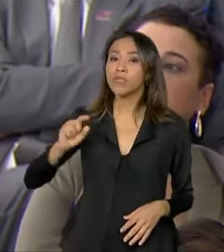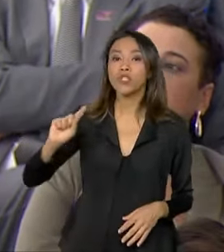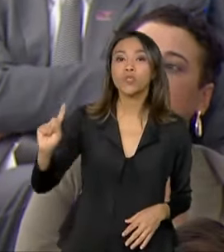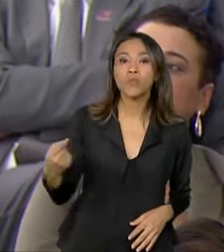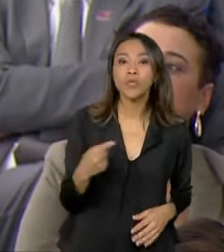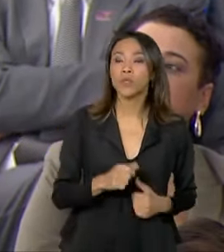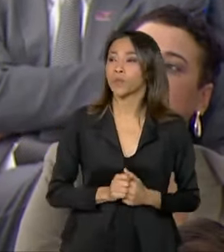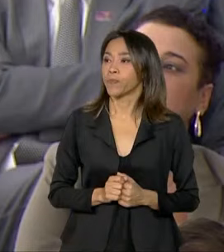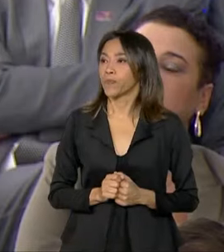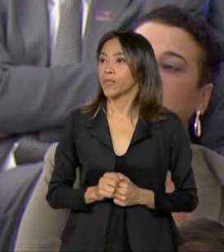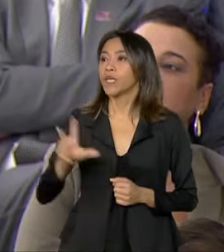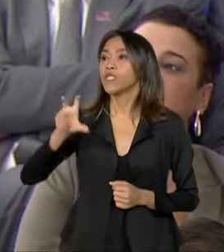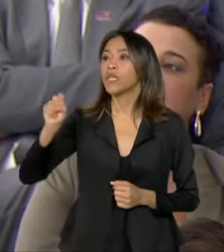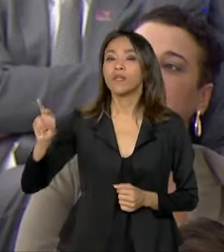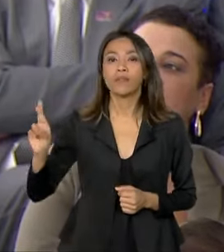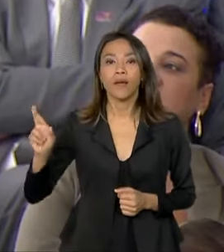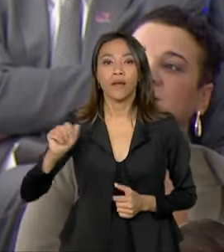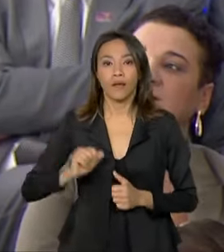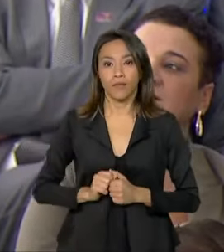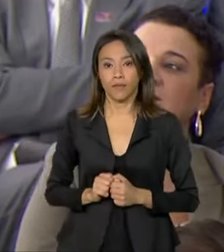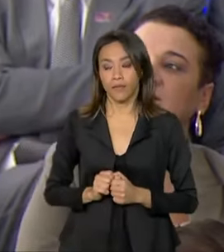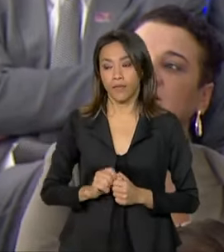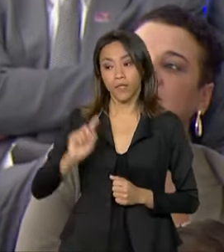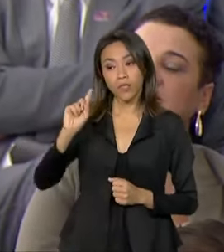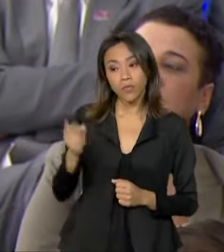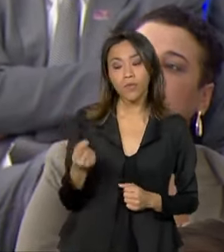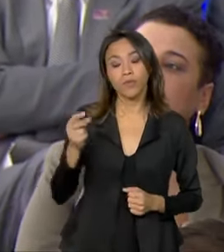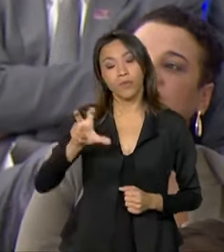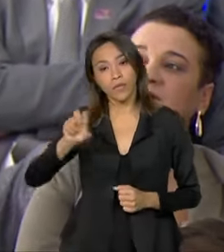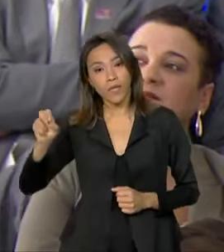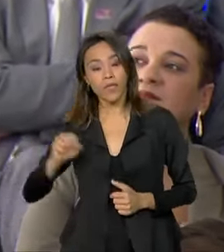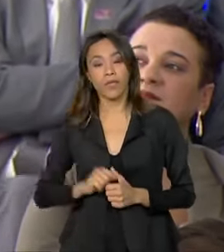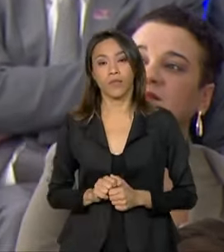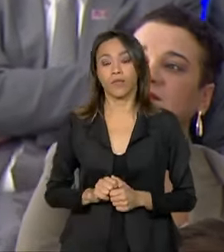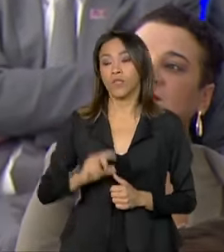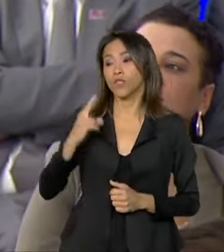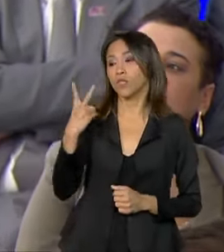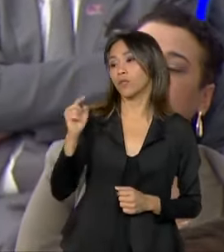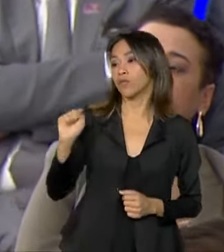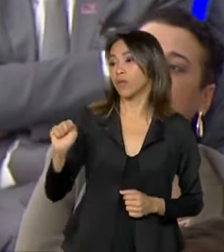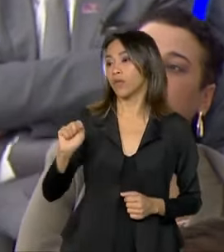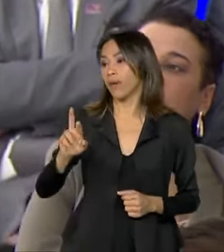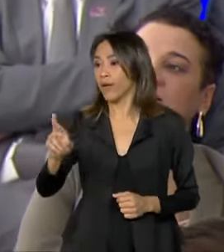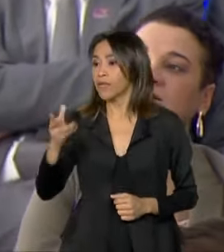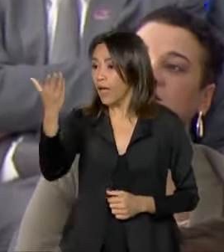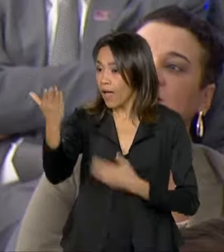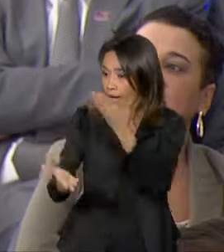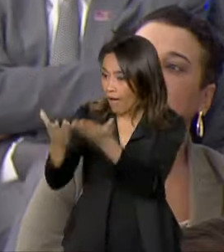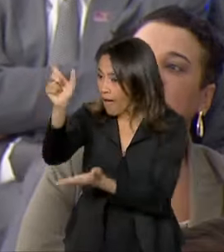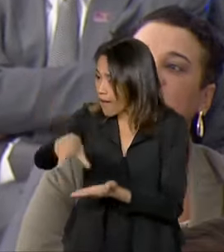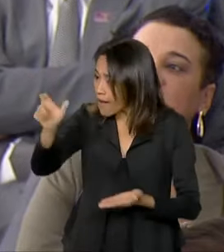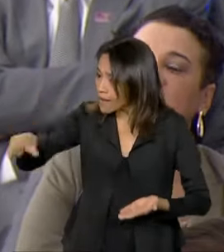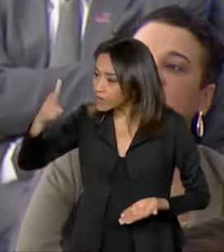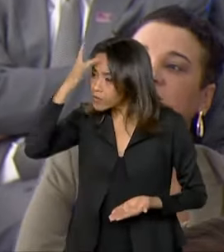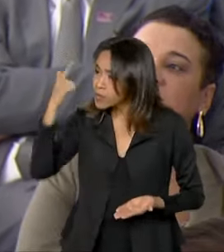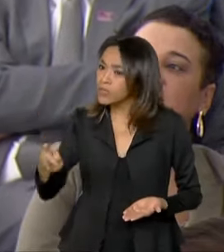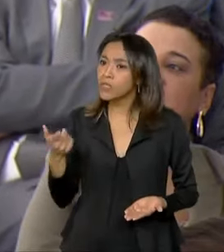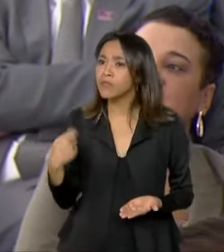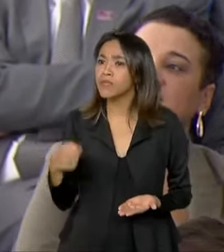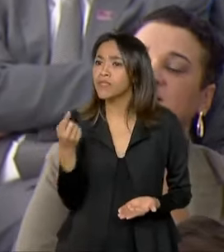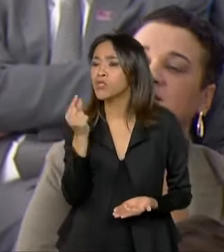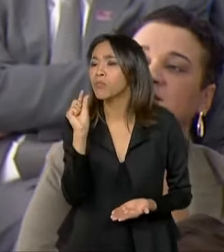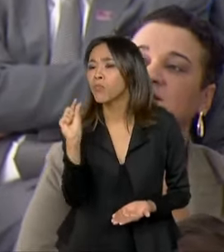de R$500, de 1.500, de R$2.000? Pessoas que precisam de um pouco para